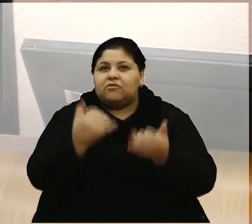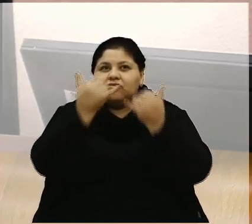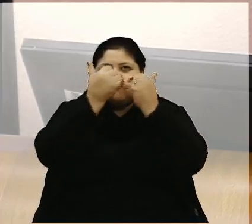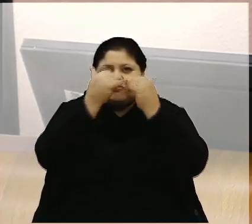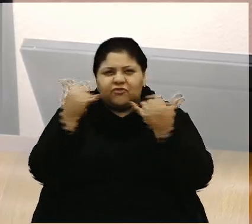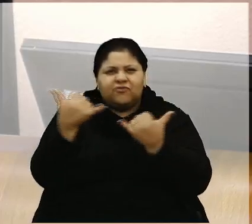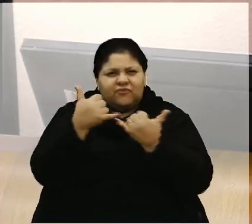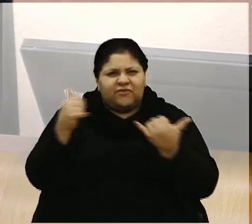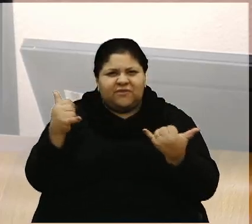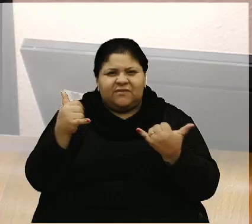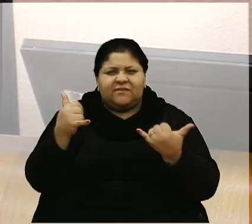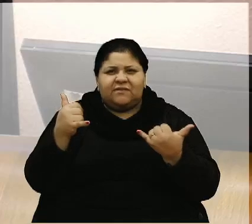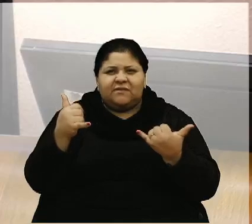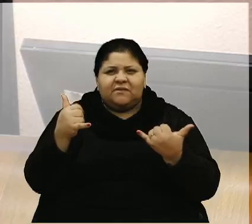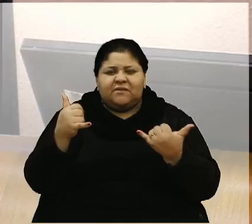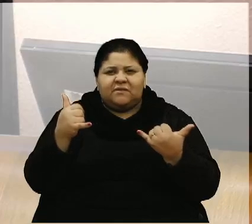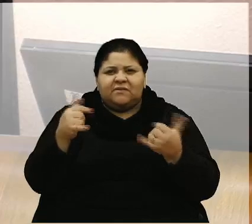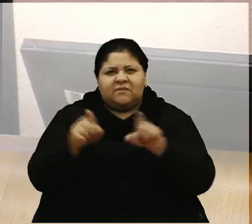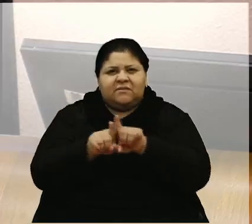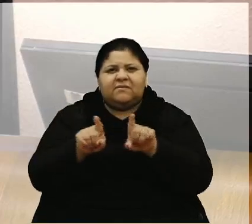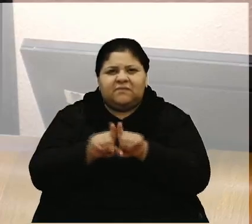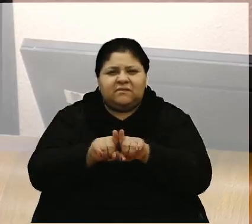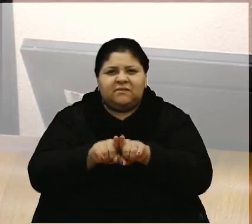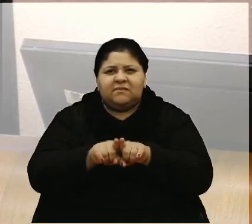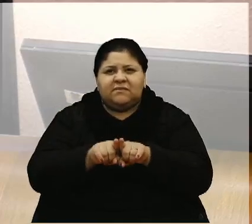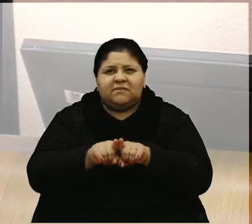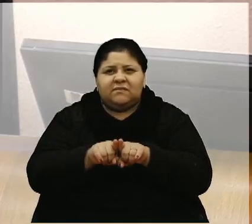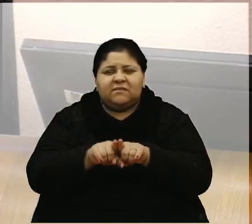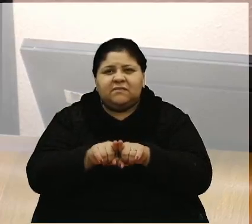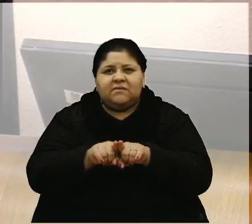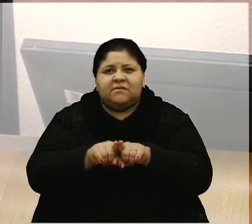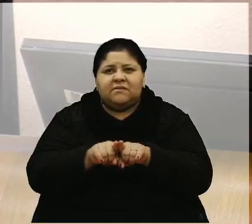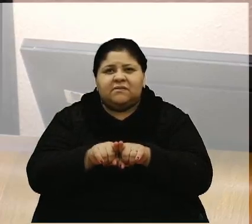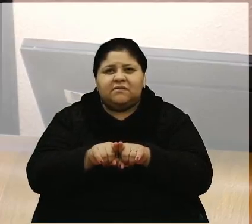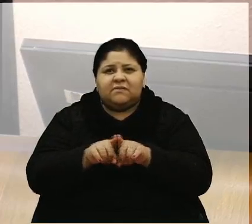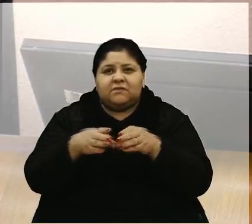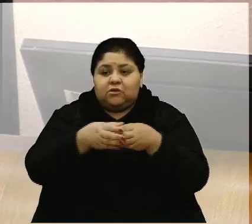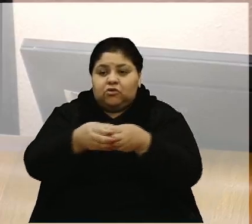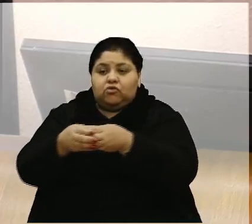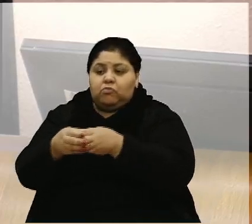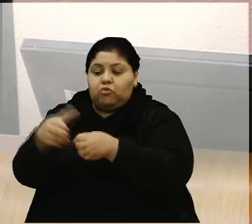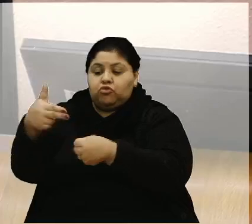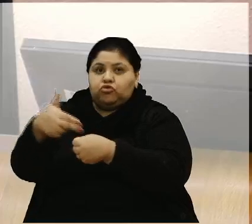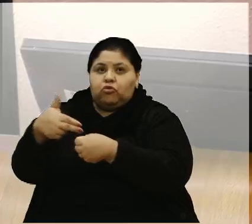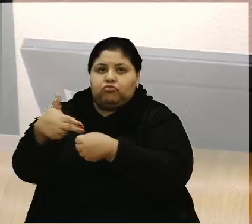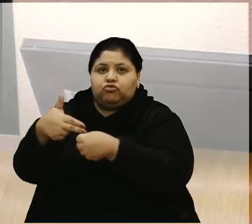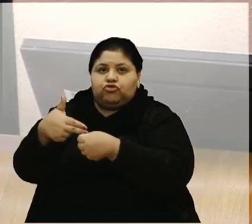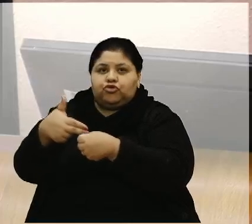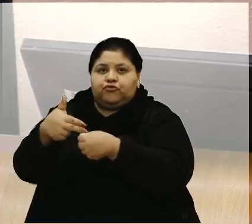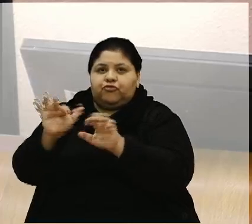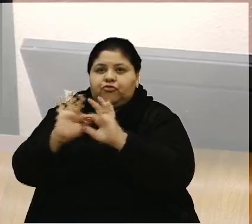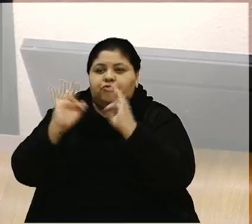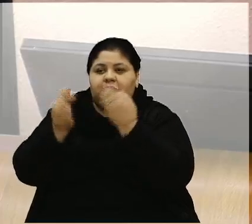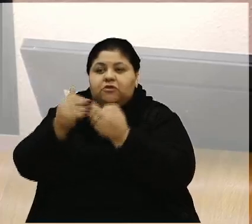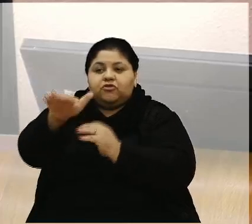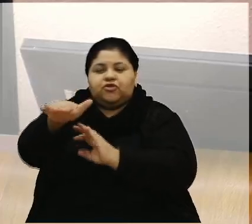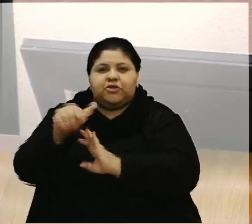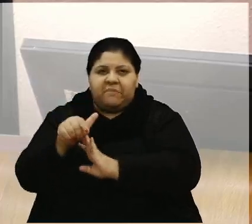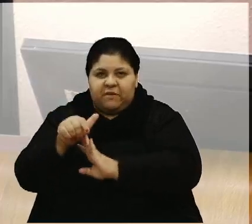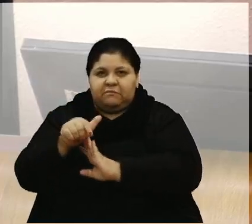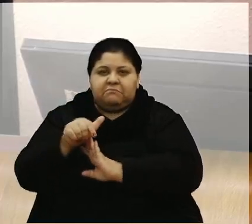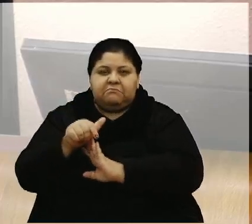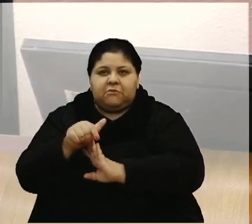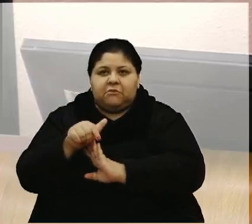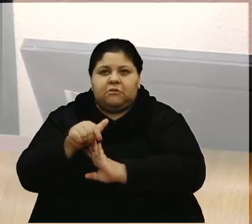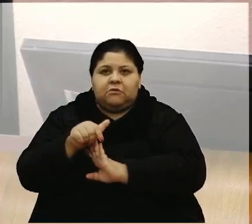senhor também foi, uma cachoeira de fios. Eu tenho ali as proximidades ali do posto de combustível ali, que é da família. Enfim, fomos chamados lá, o